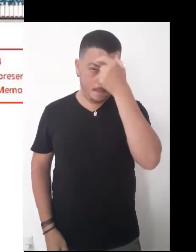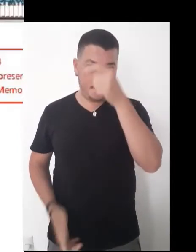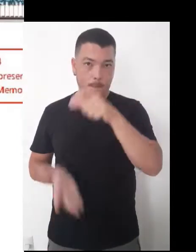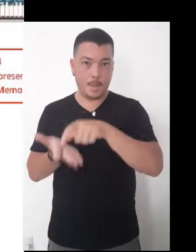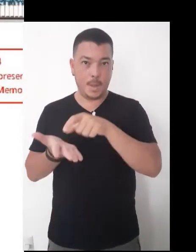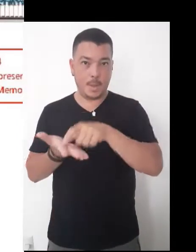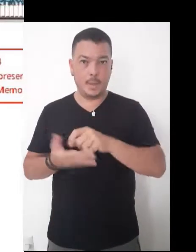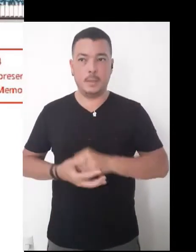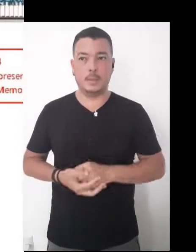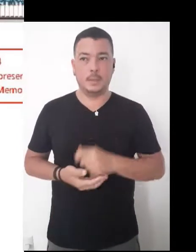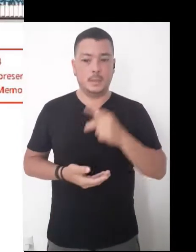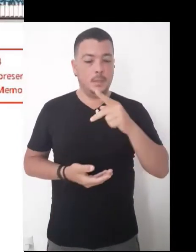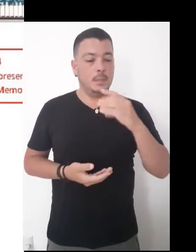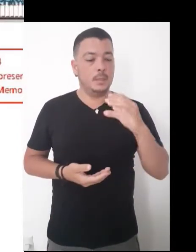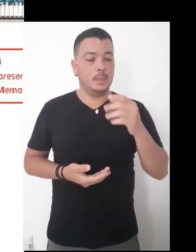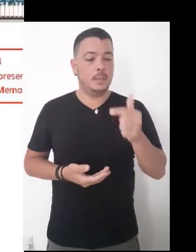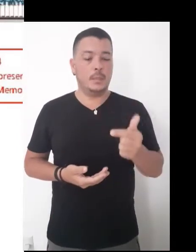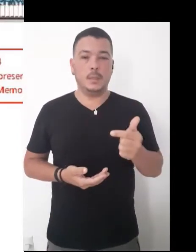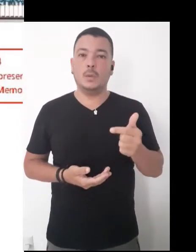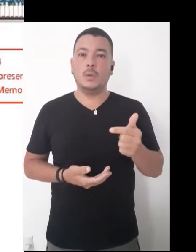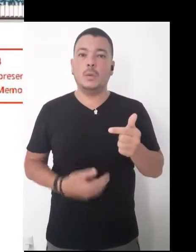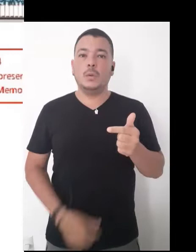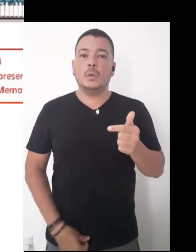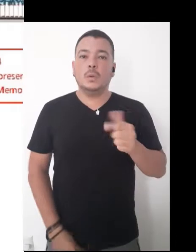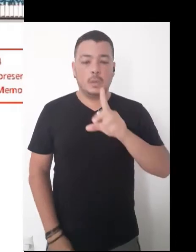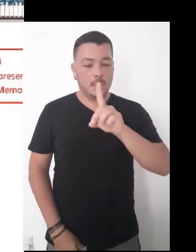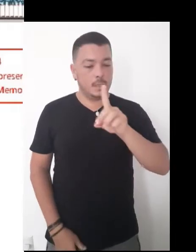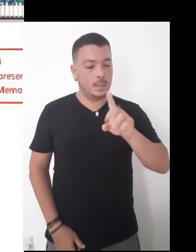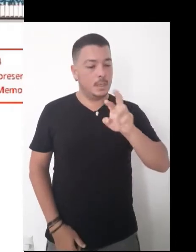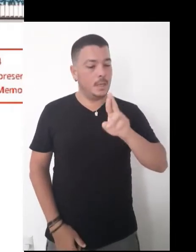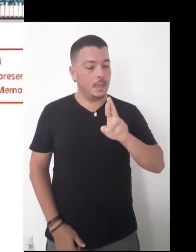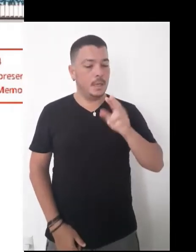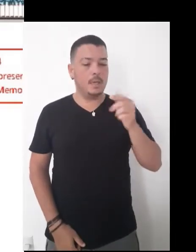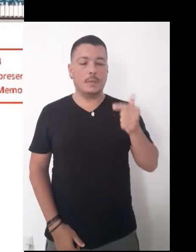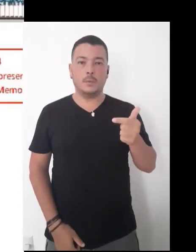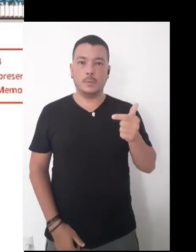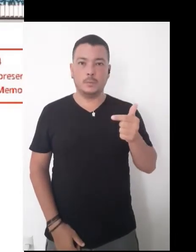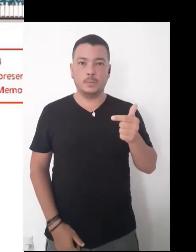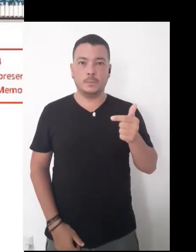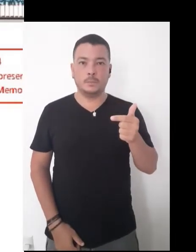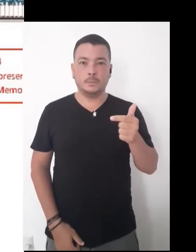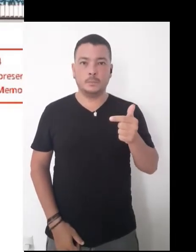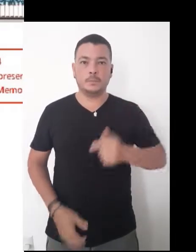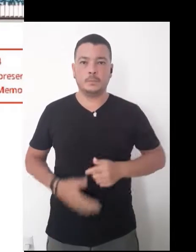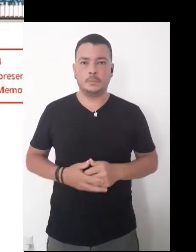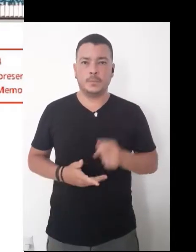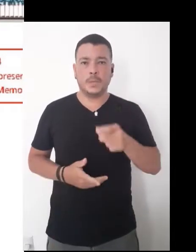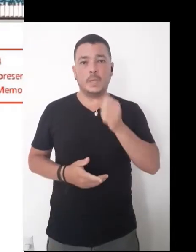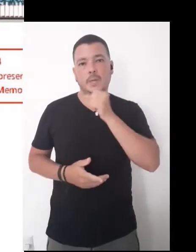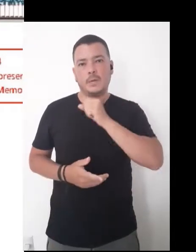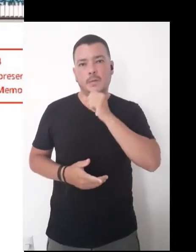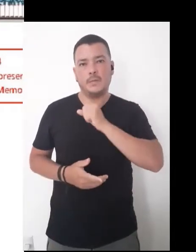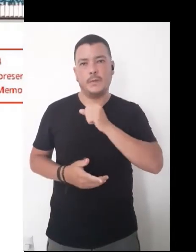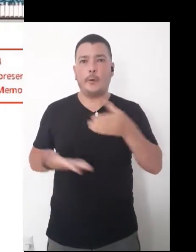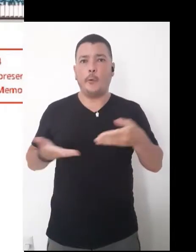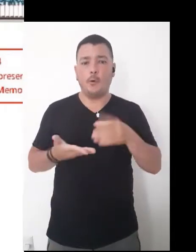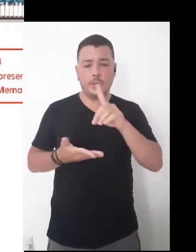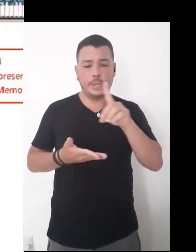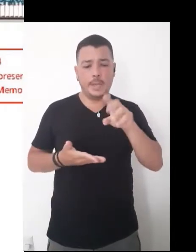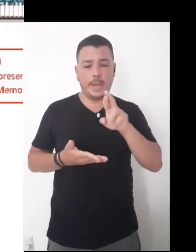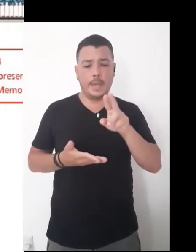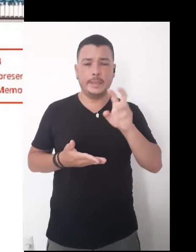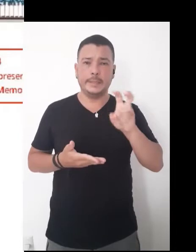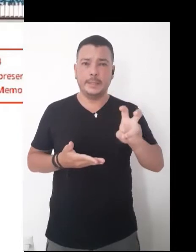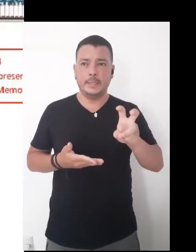PC2, ou seja, é uma memória DDR2, a gente defasado já está para sair do DR5, né? E